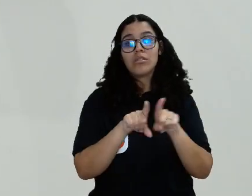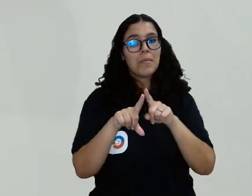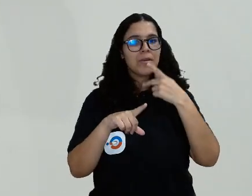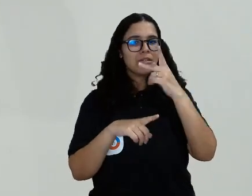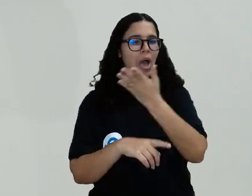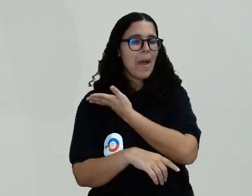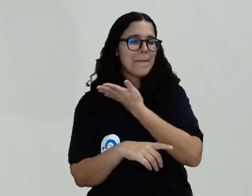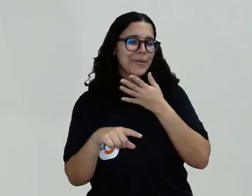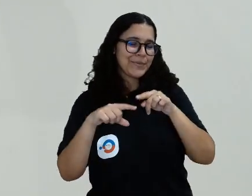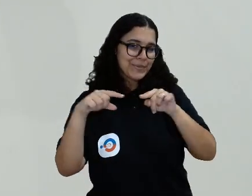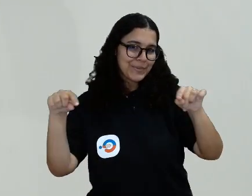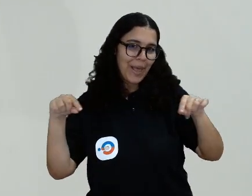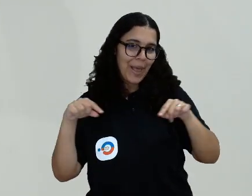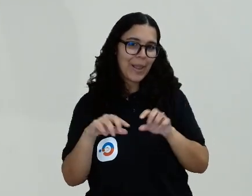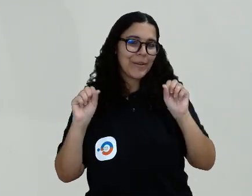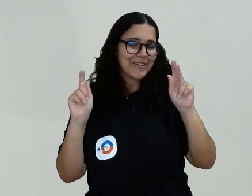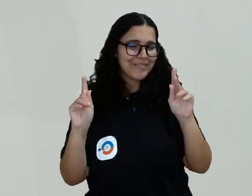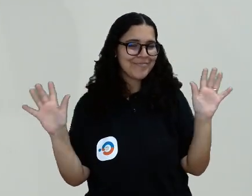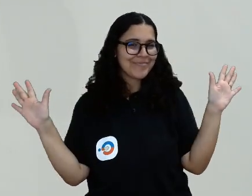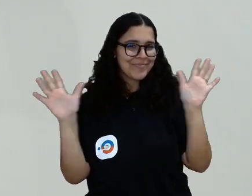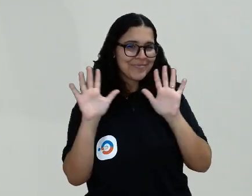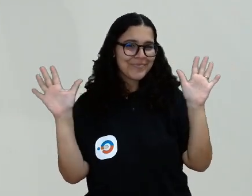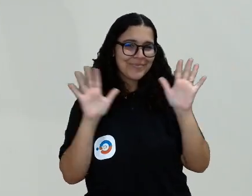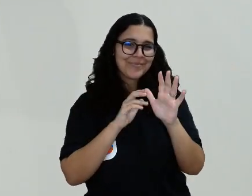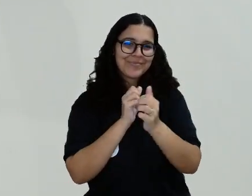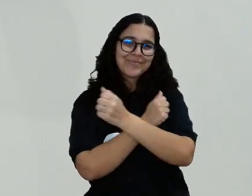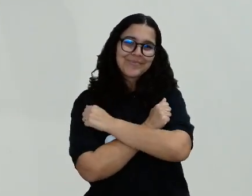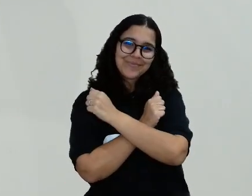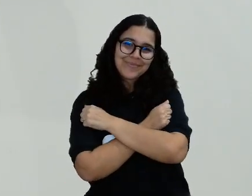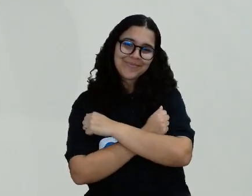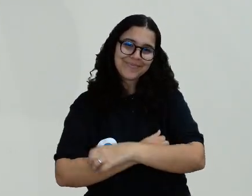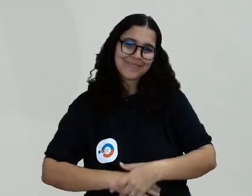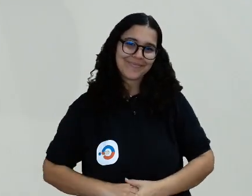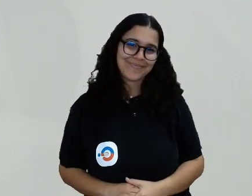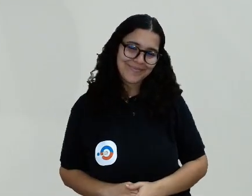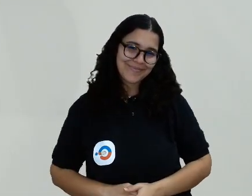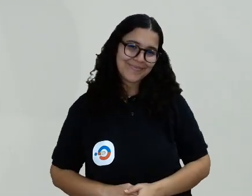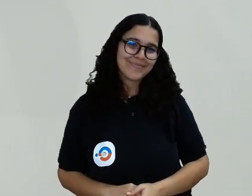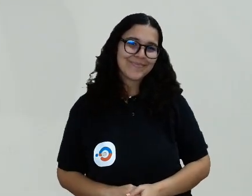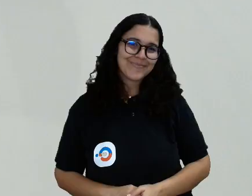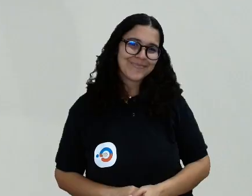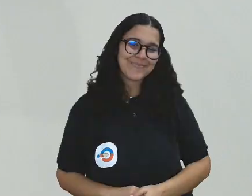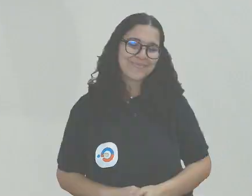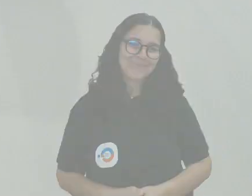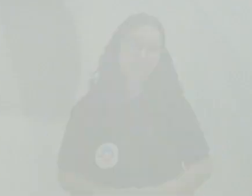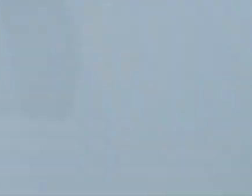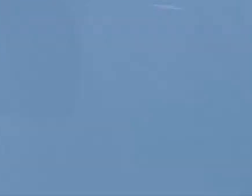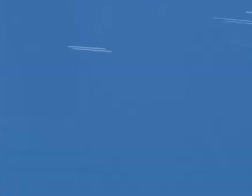turma. É isso e até mais, turma boa. Tchau, tchau.